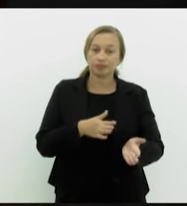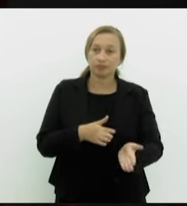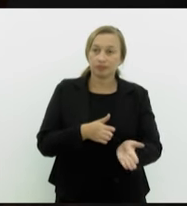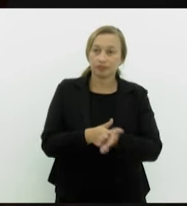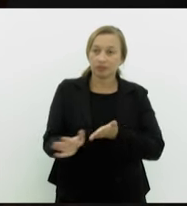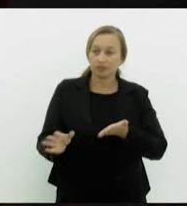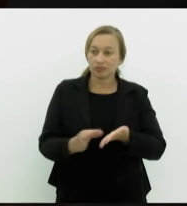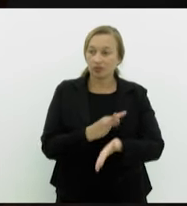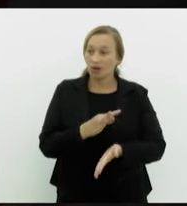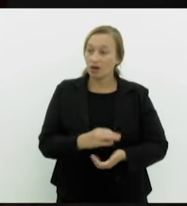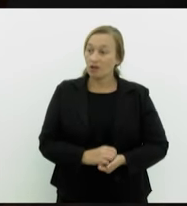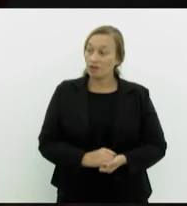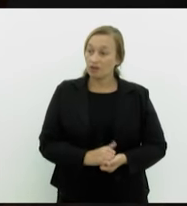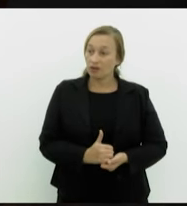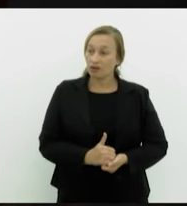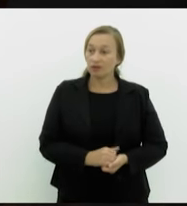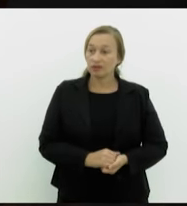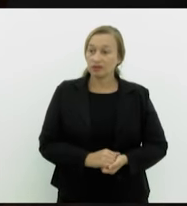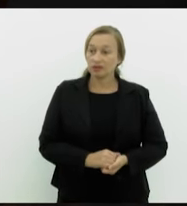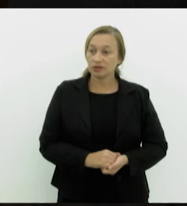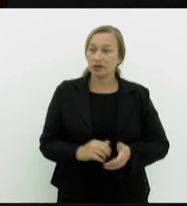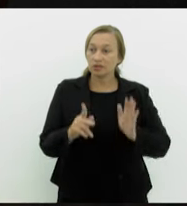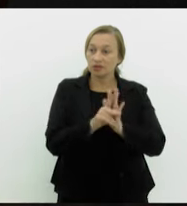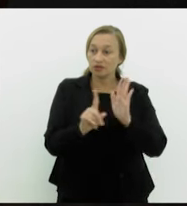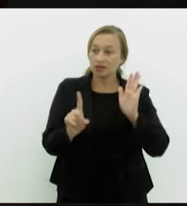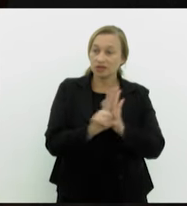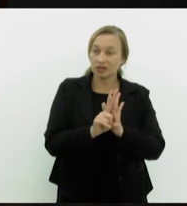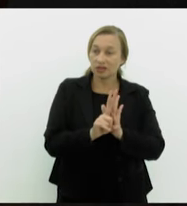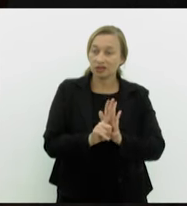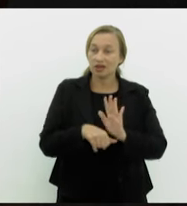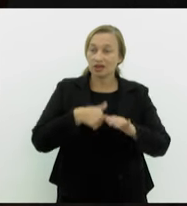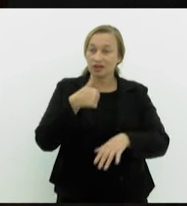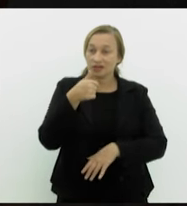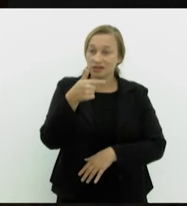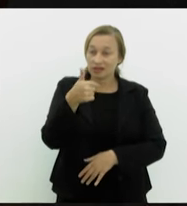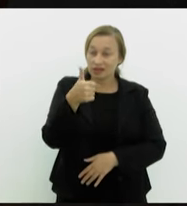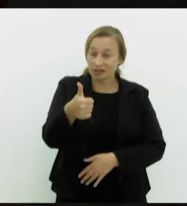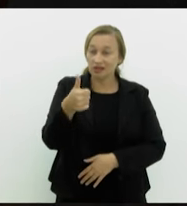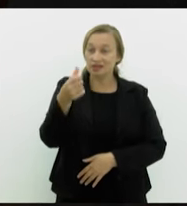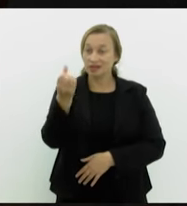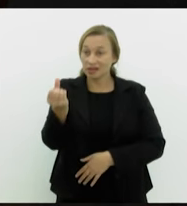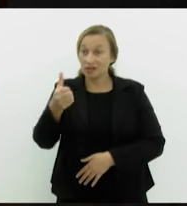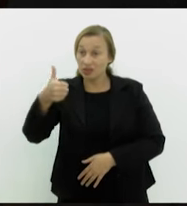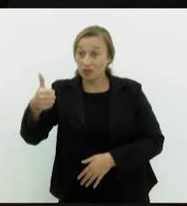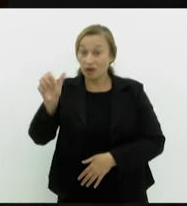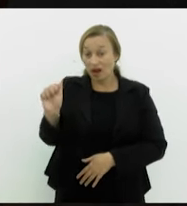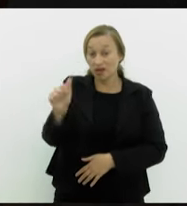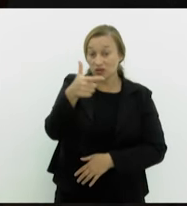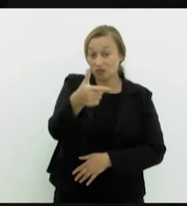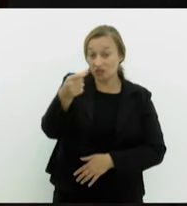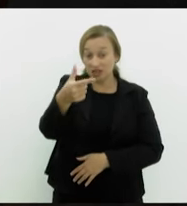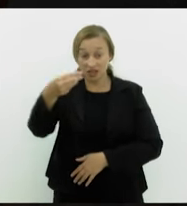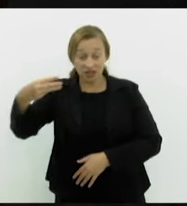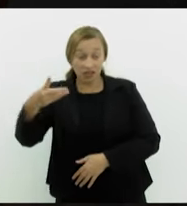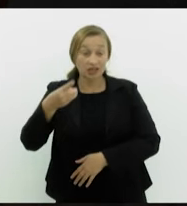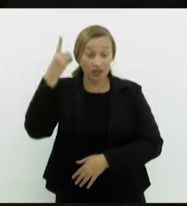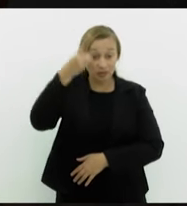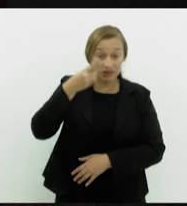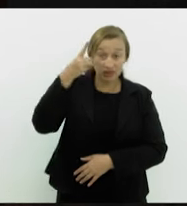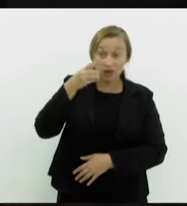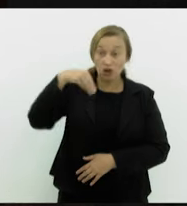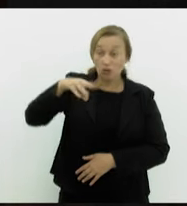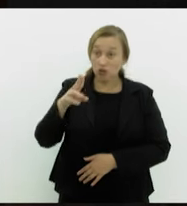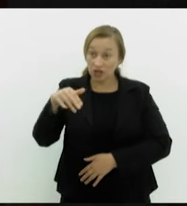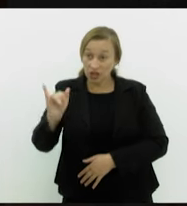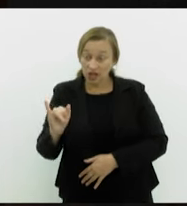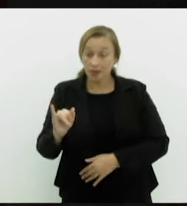autógrafo. Anuncio o projeto de lei número 1861-A de 2023, de autoria do deputado Munir Neto,